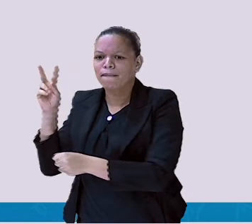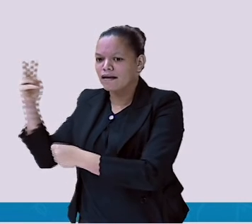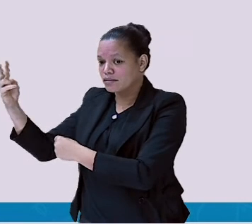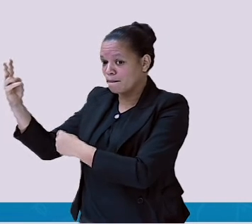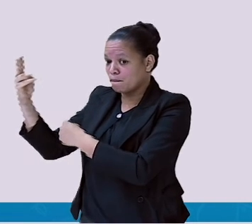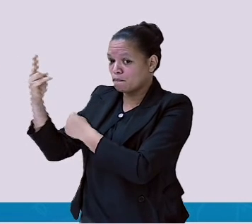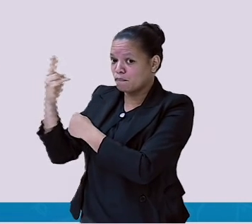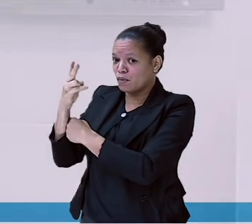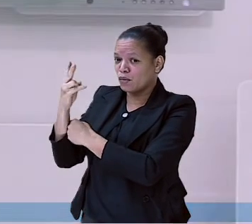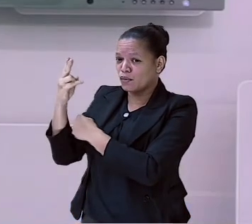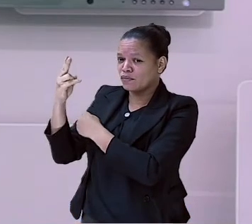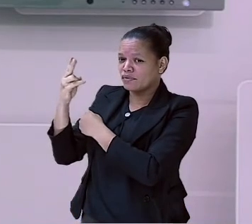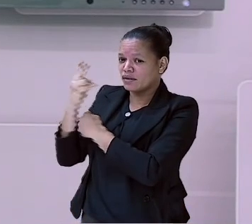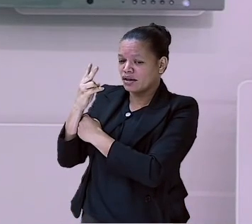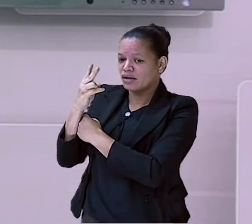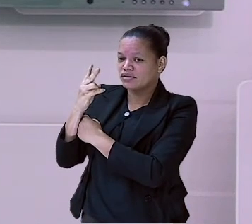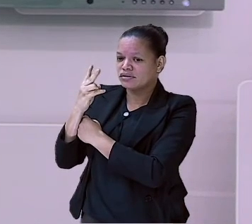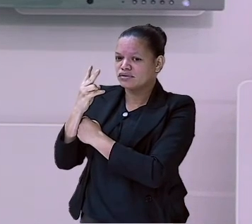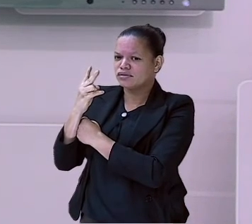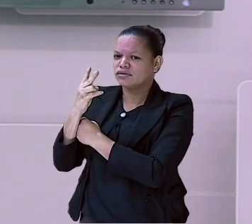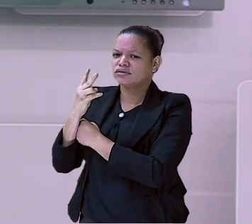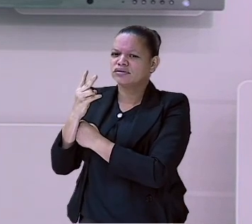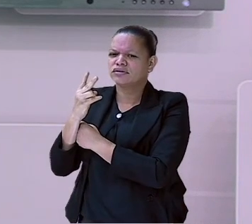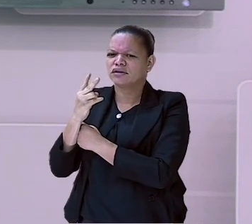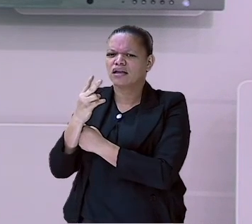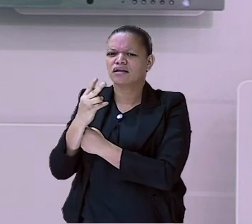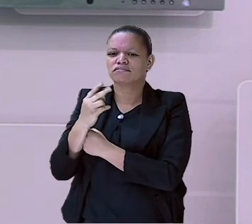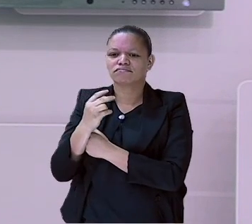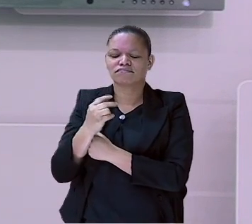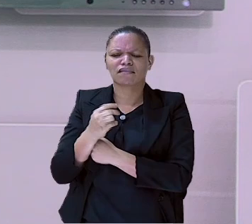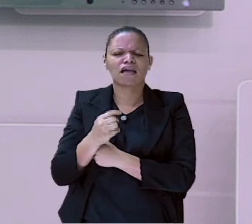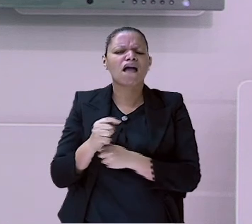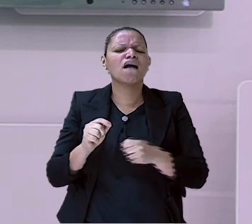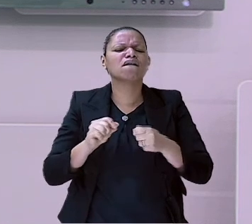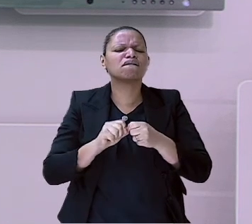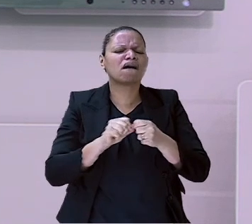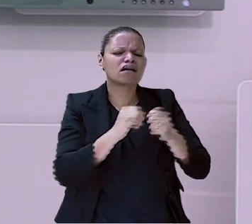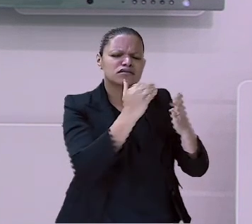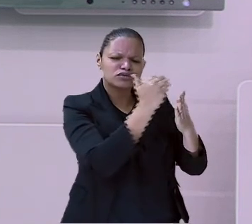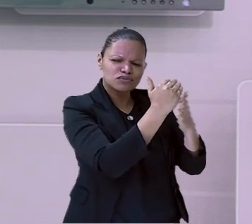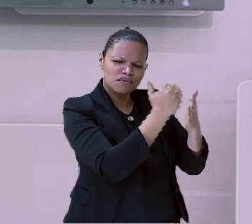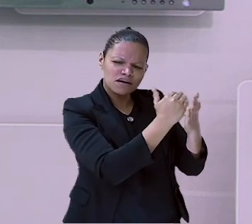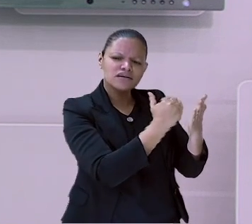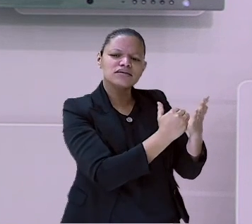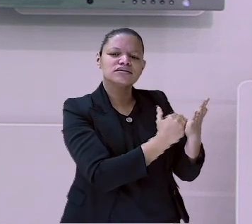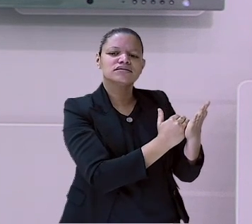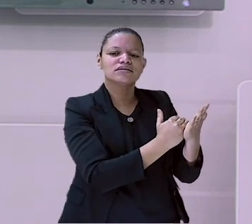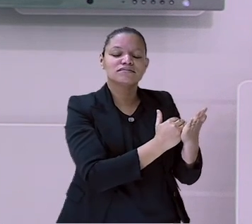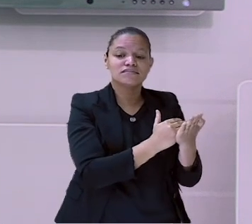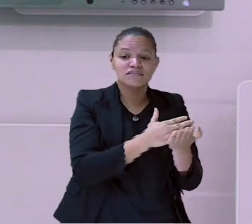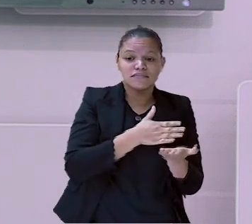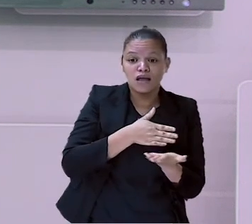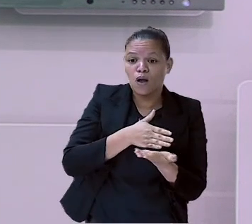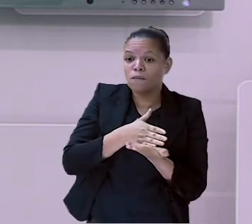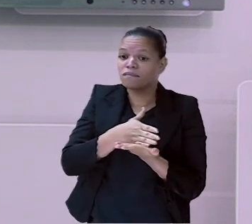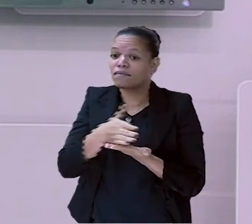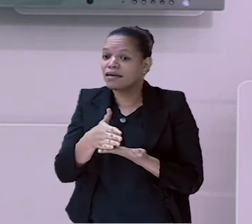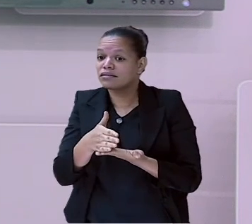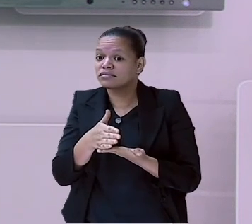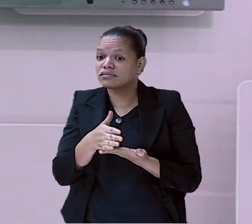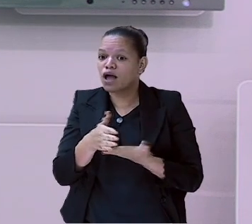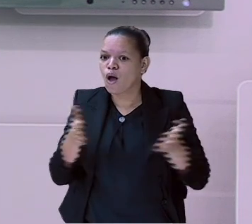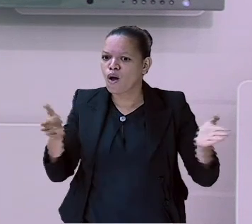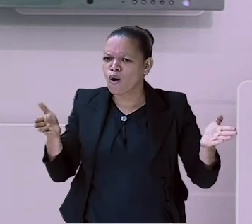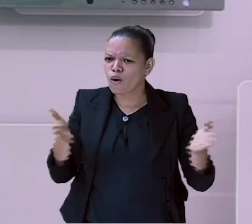segunda-feira? Não. Faça uma lista daquilo que você pode começar hoje. Por exemplo,